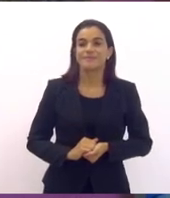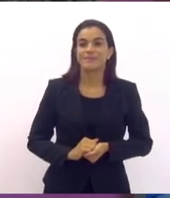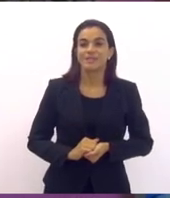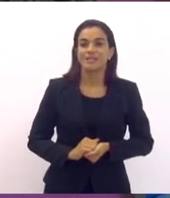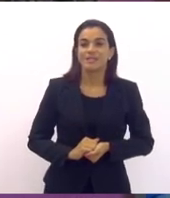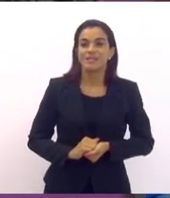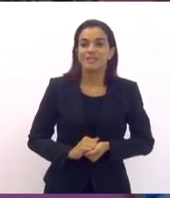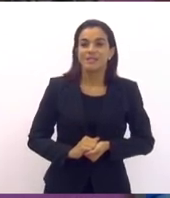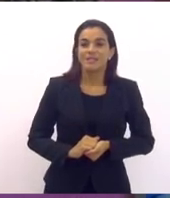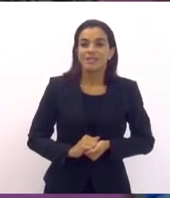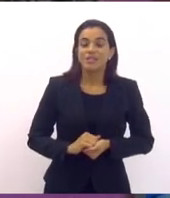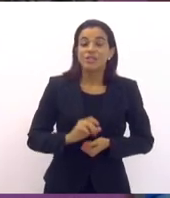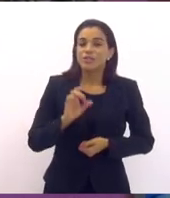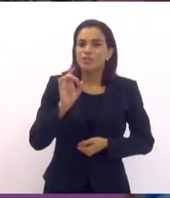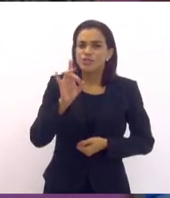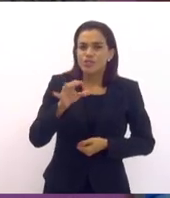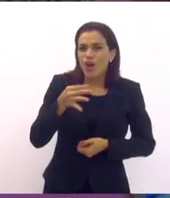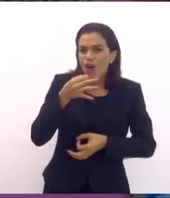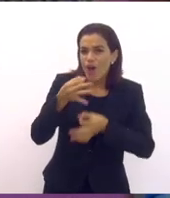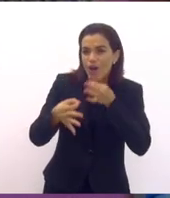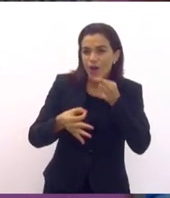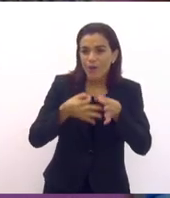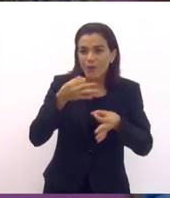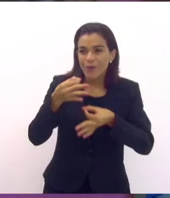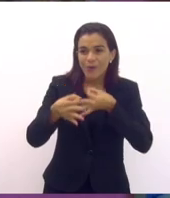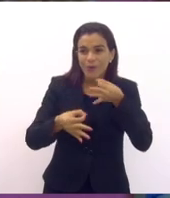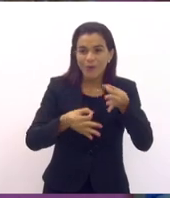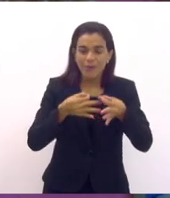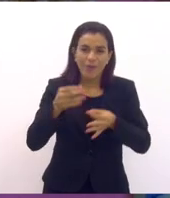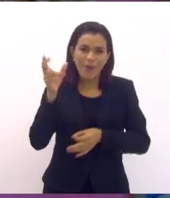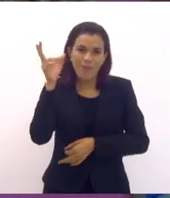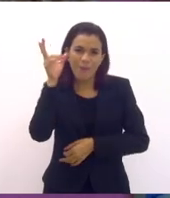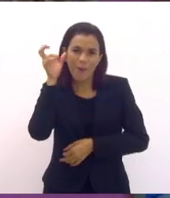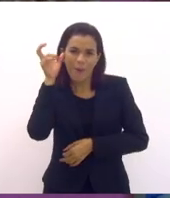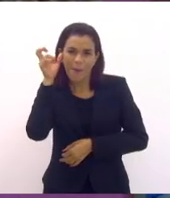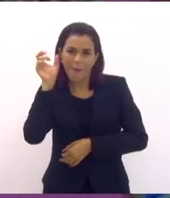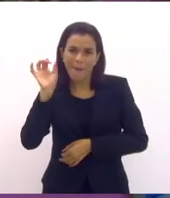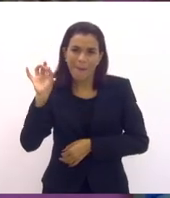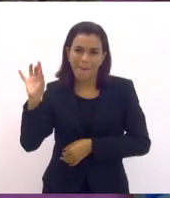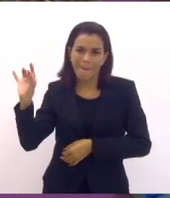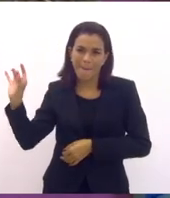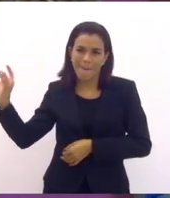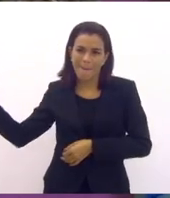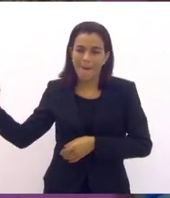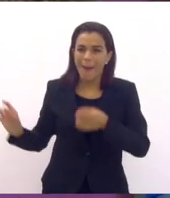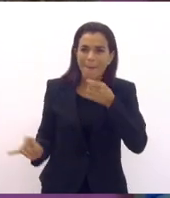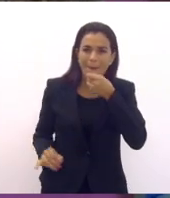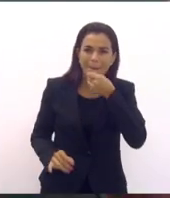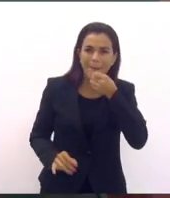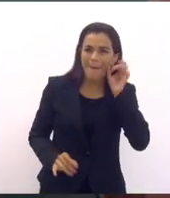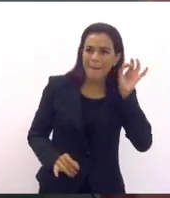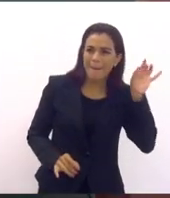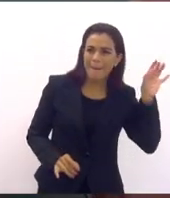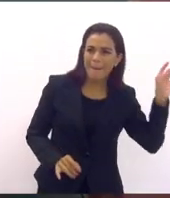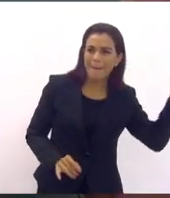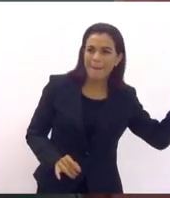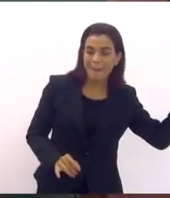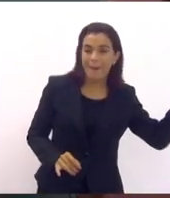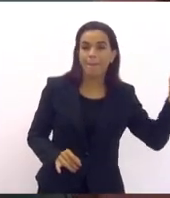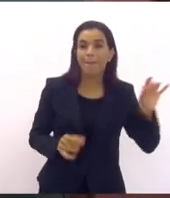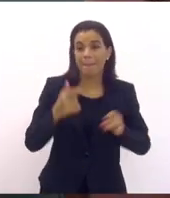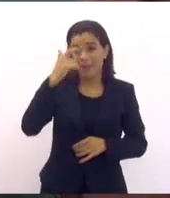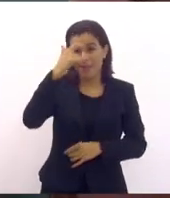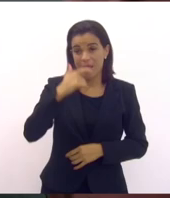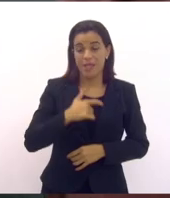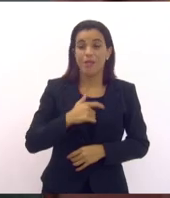Ok só fazer um comentário enquanto eu escutava aqui a todos os líderes falarem eh eu sou